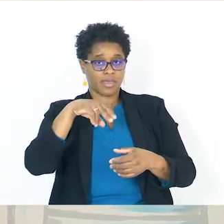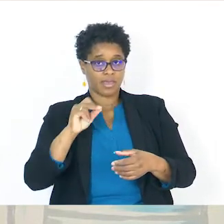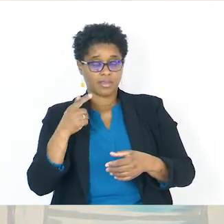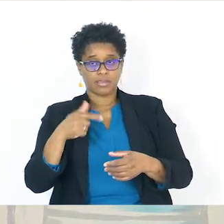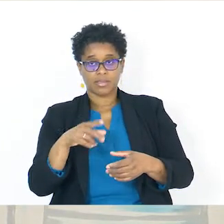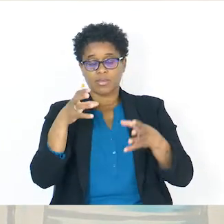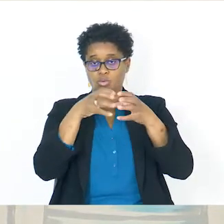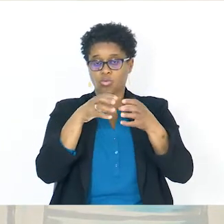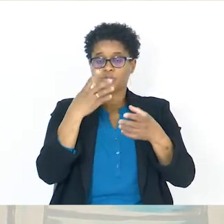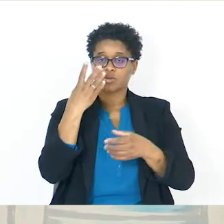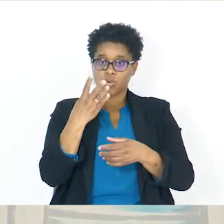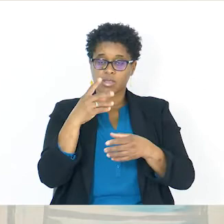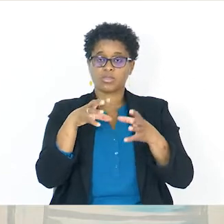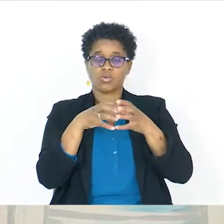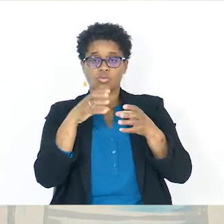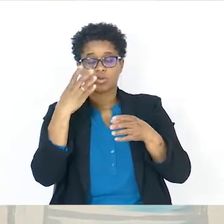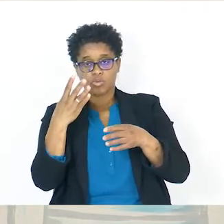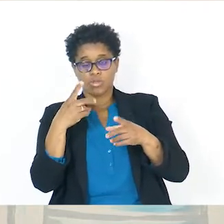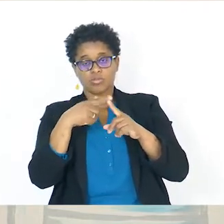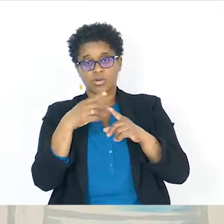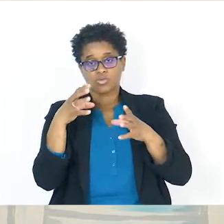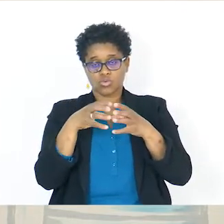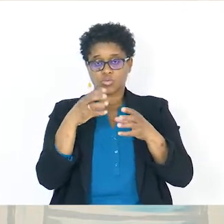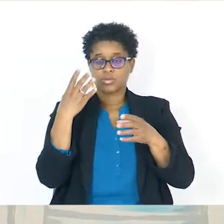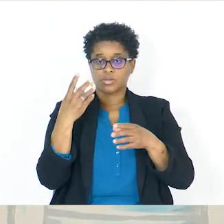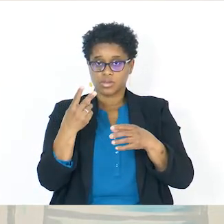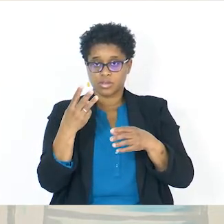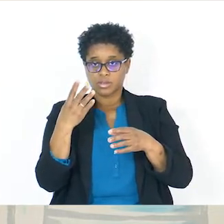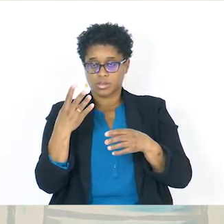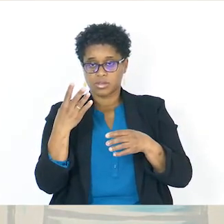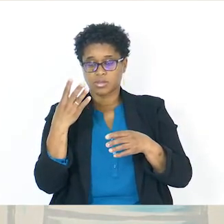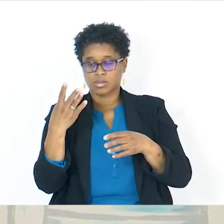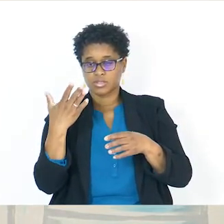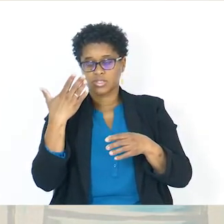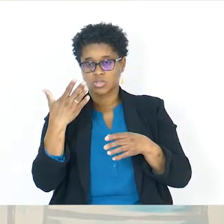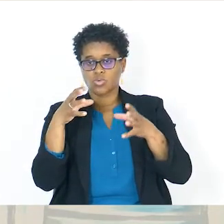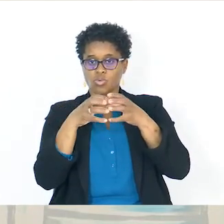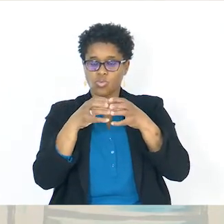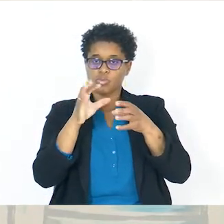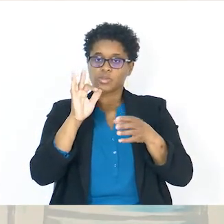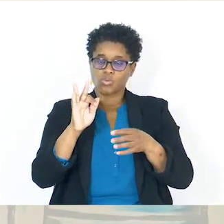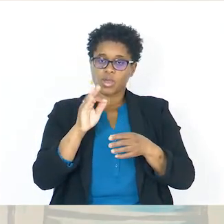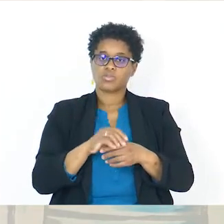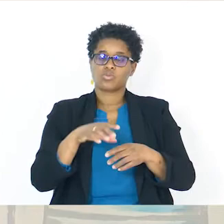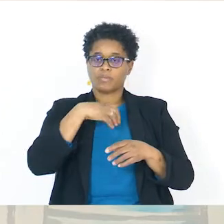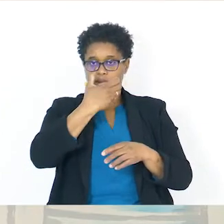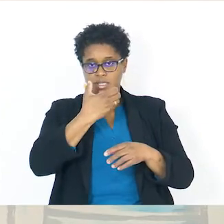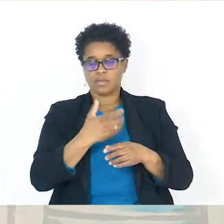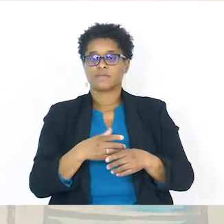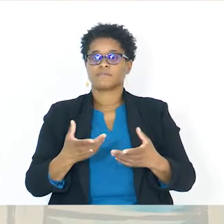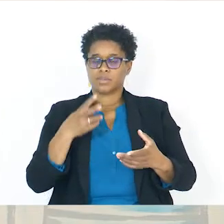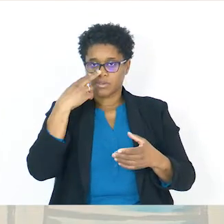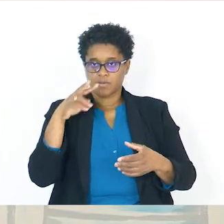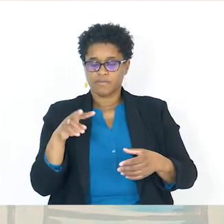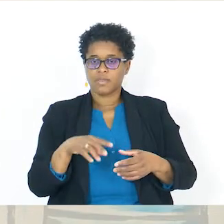Tem um grupo de 4, mais um outro grupo de 4, mais um outro grupo de 3, 4, 5 grupos de 4 maçãs.